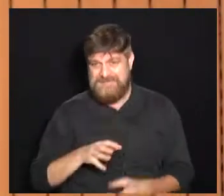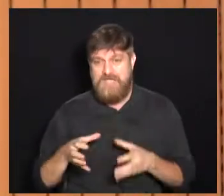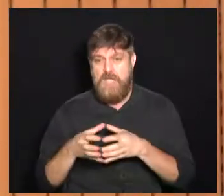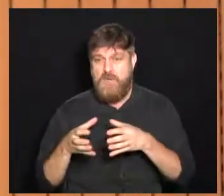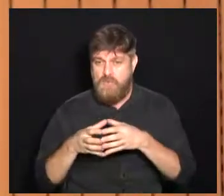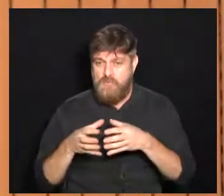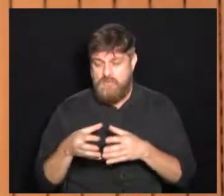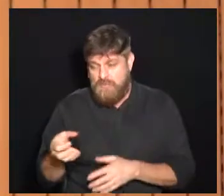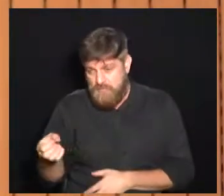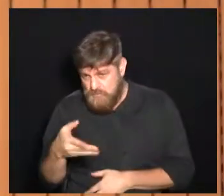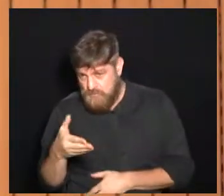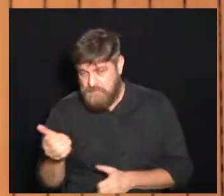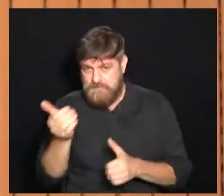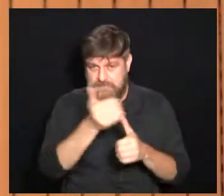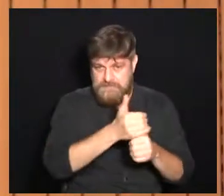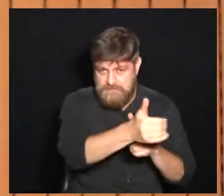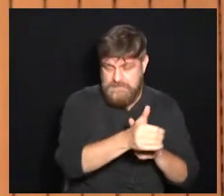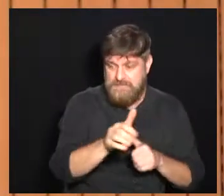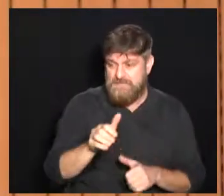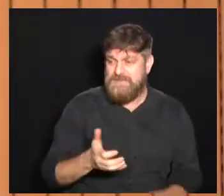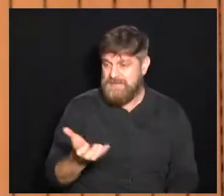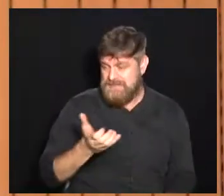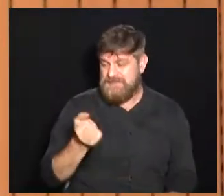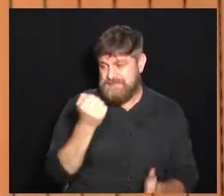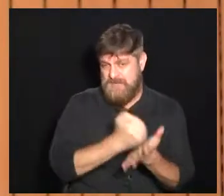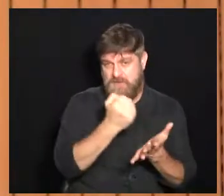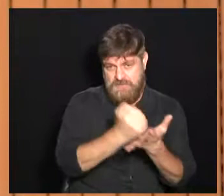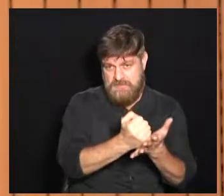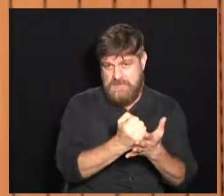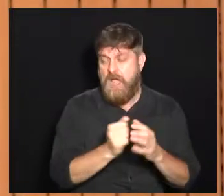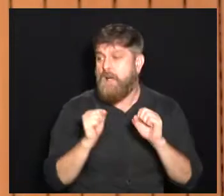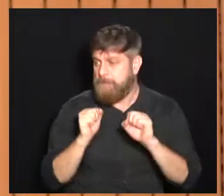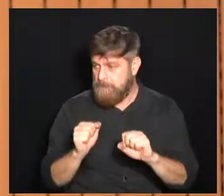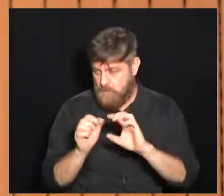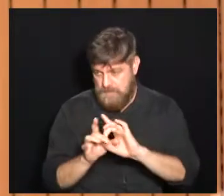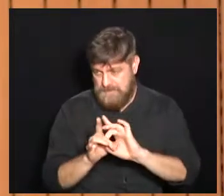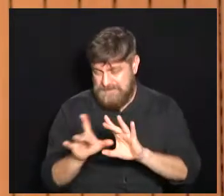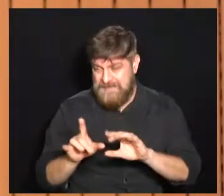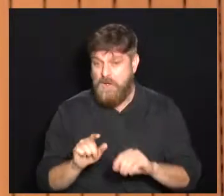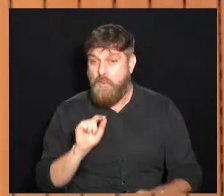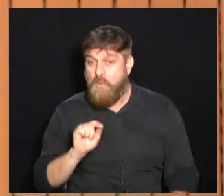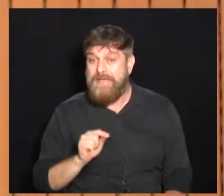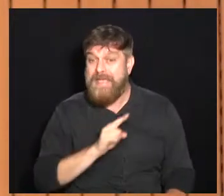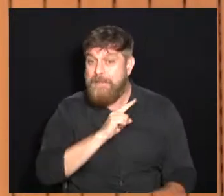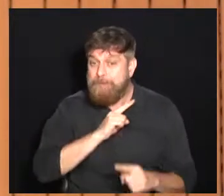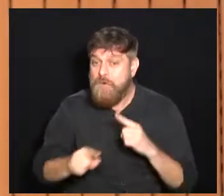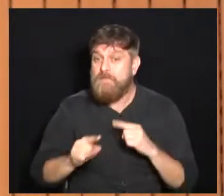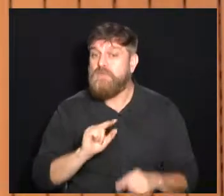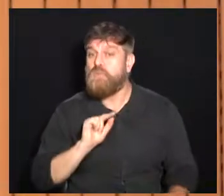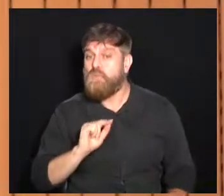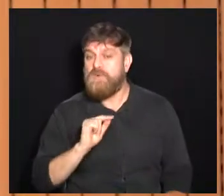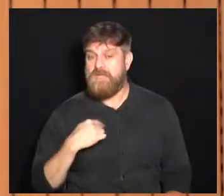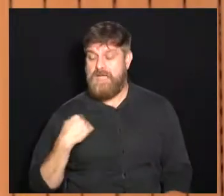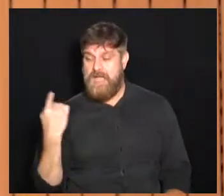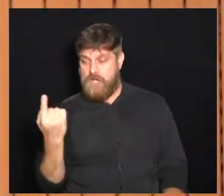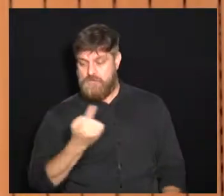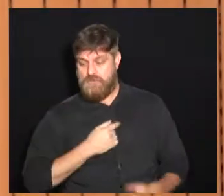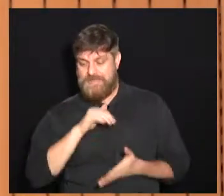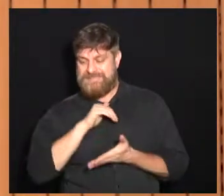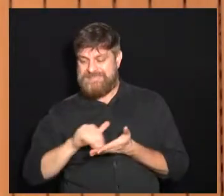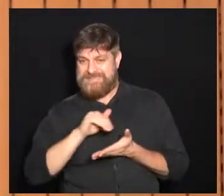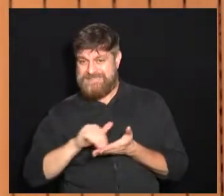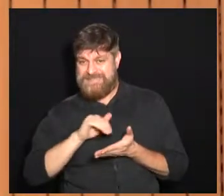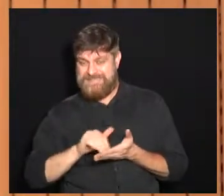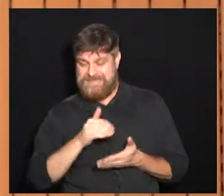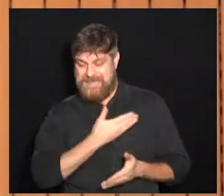OS quiser recontratá-las, não há impedimento. O que há impedimento é da Secretaria